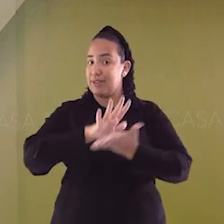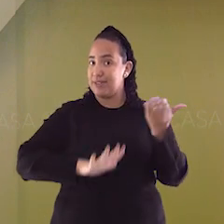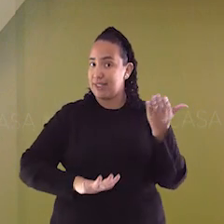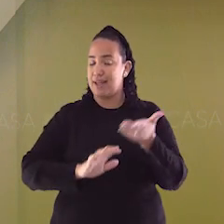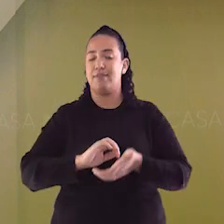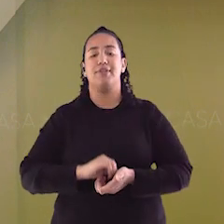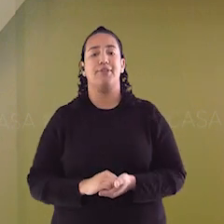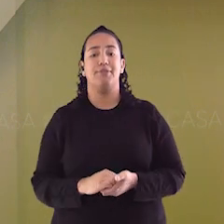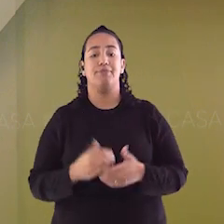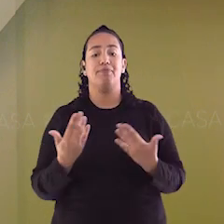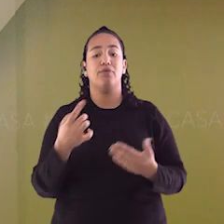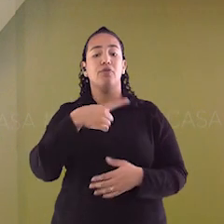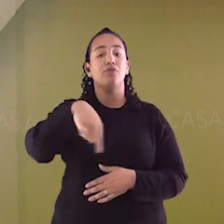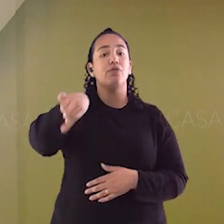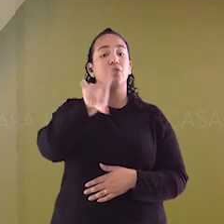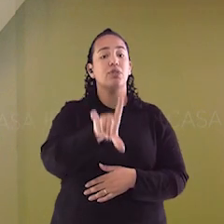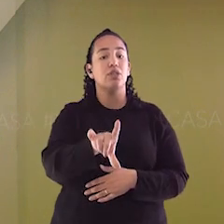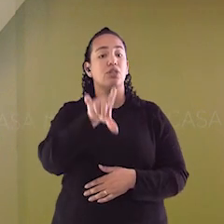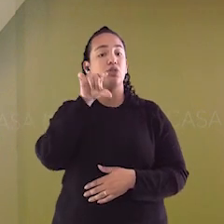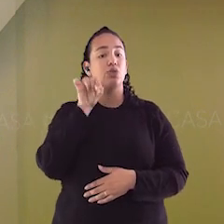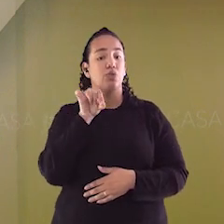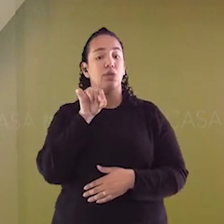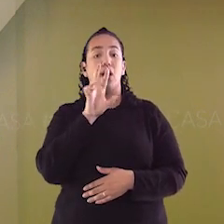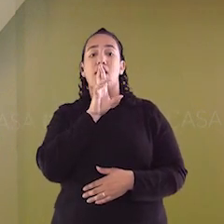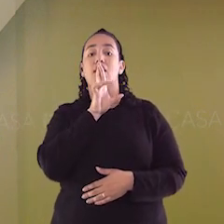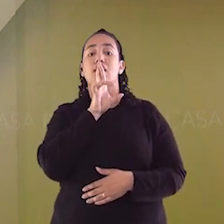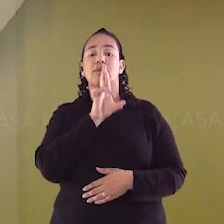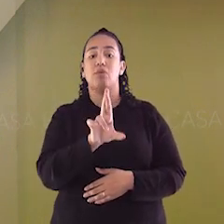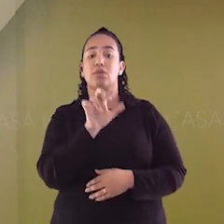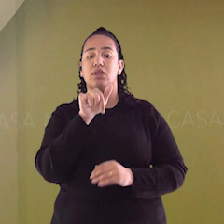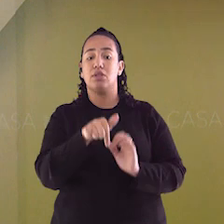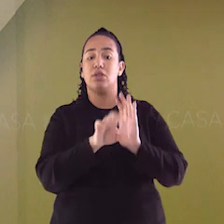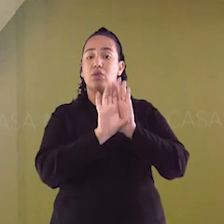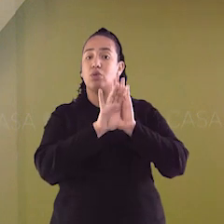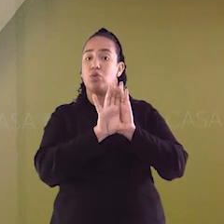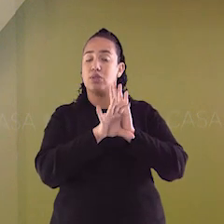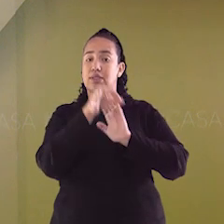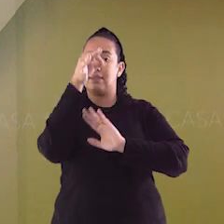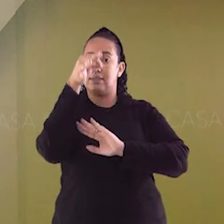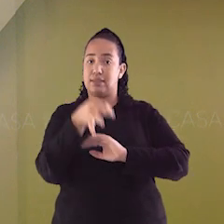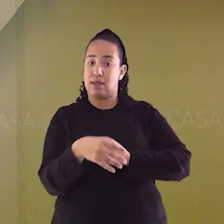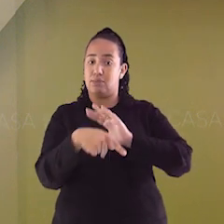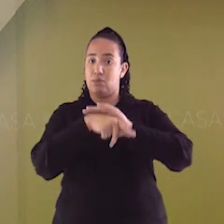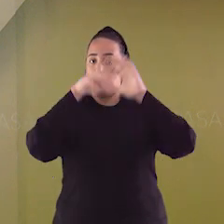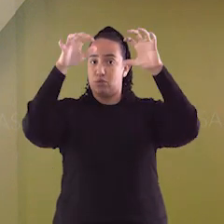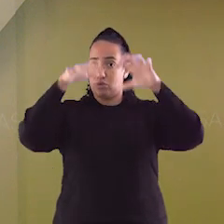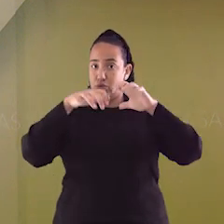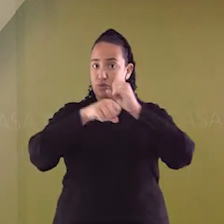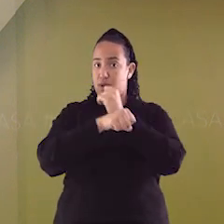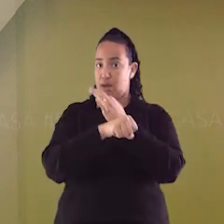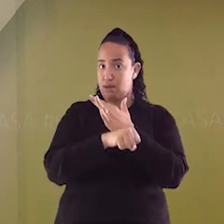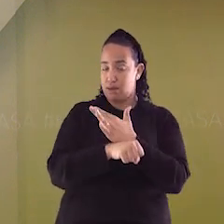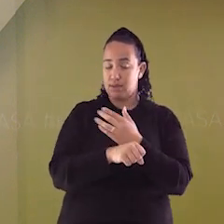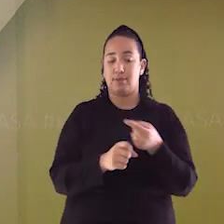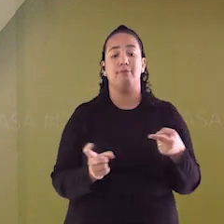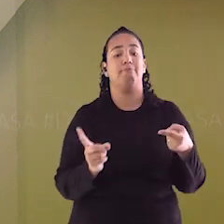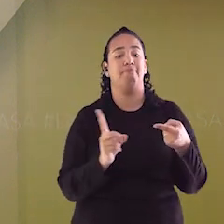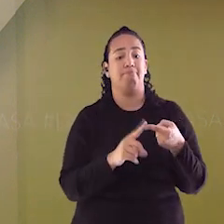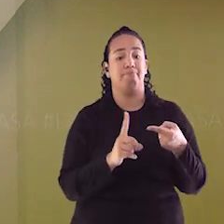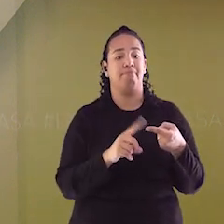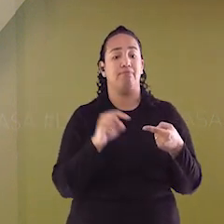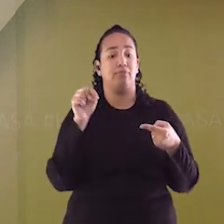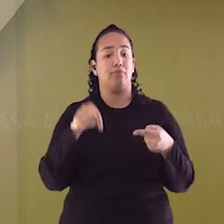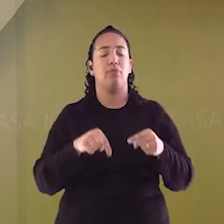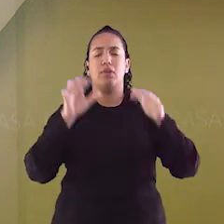nossa primeira questão. Assinale a alternativa que apresenta o conceito correto de chuva ácida.